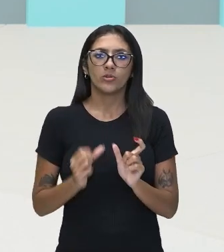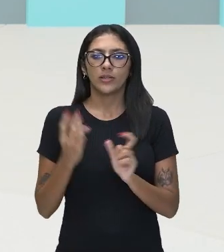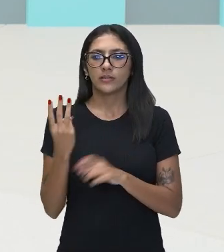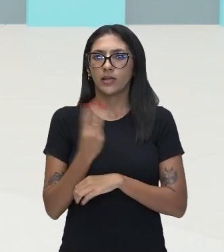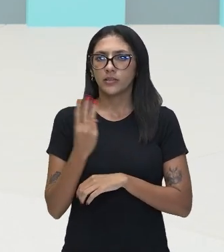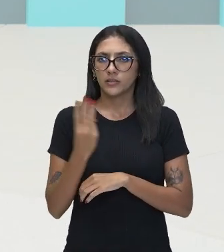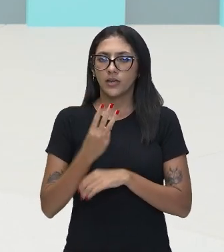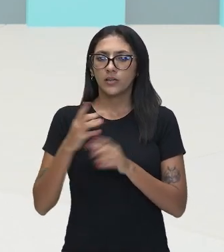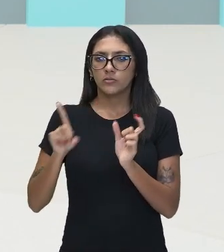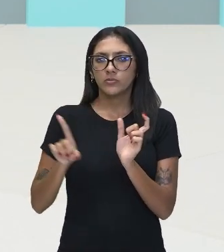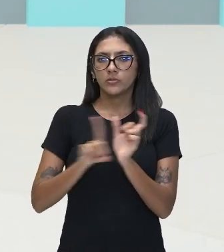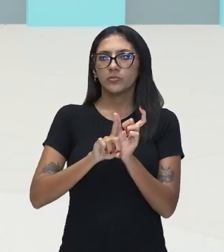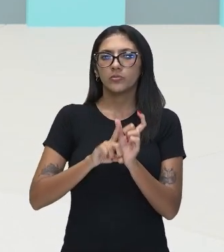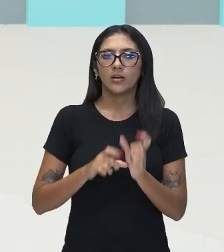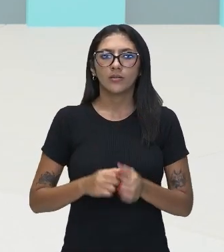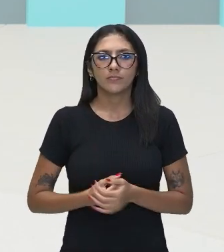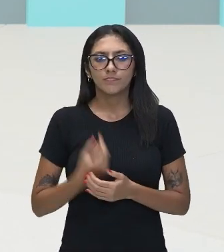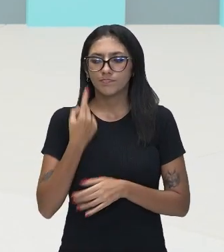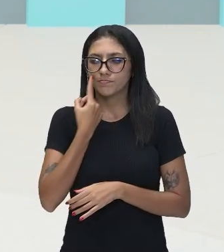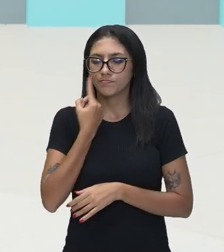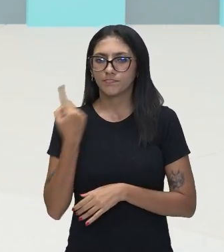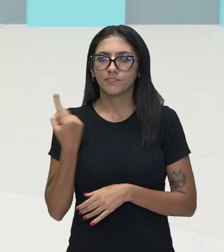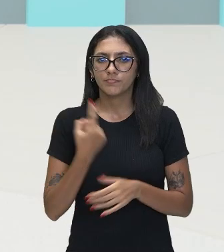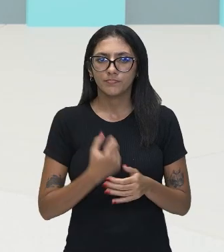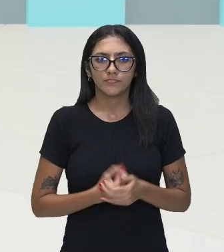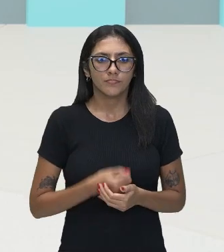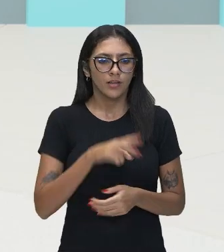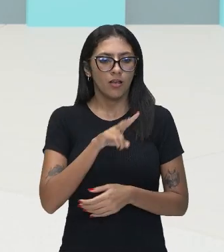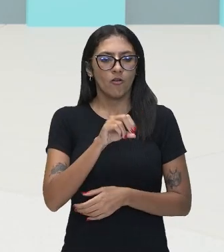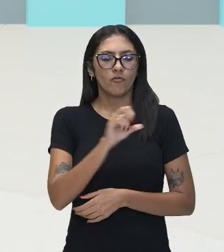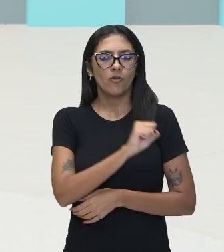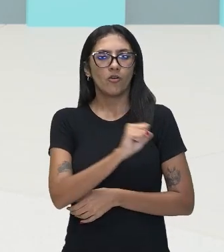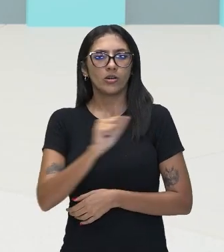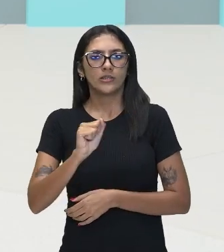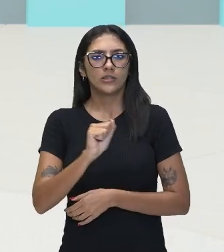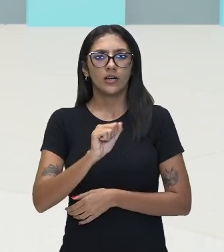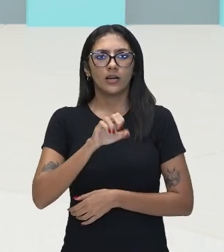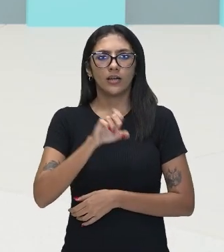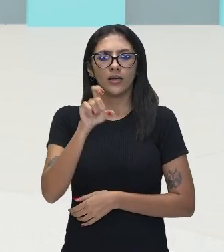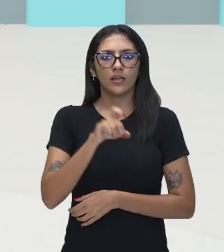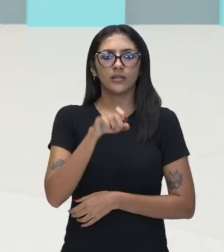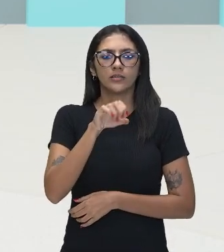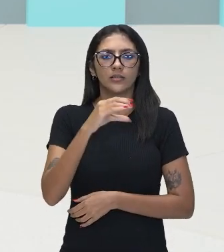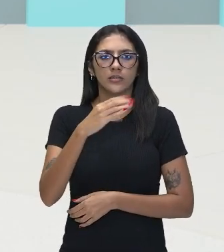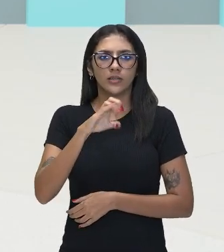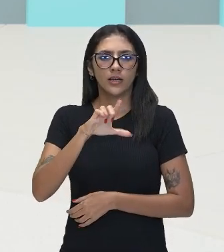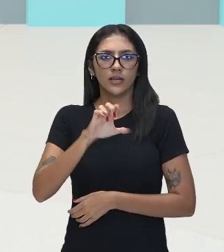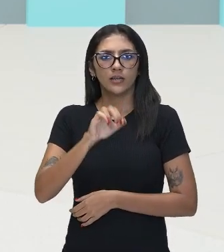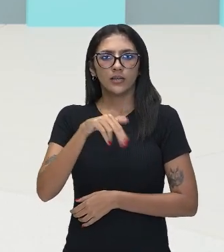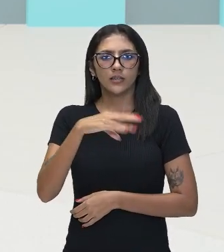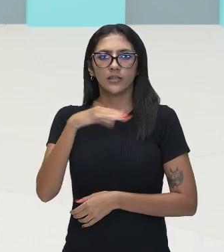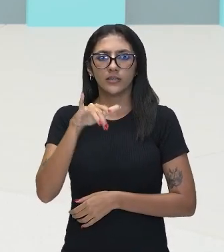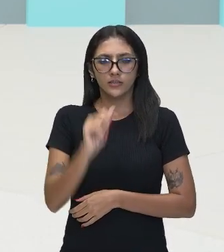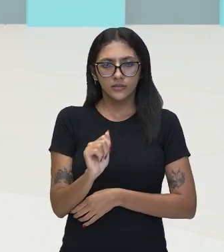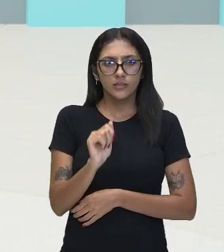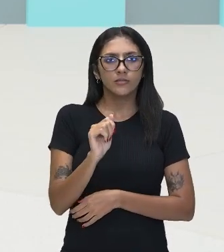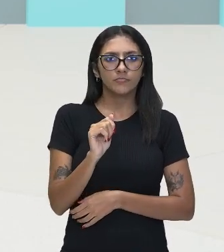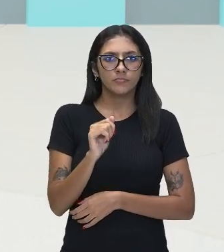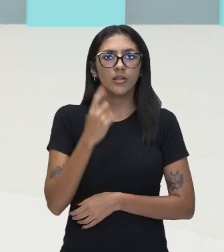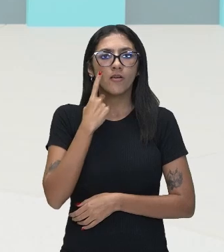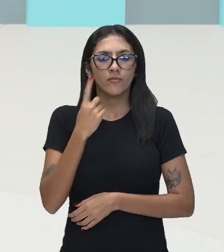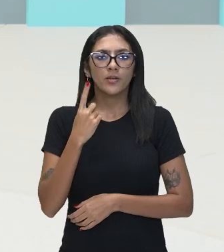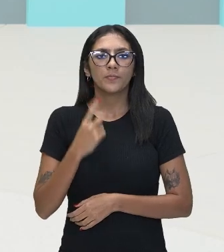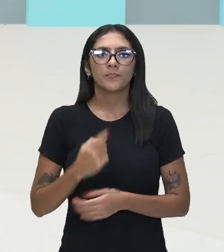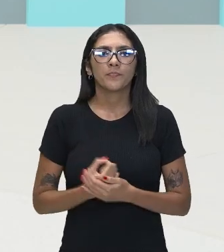singular. Vossa Excelência dará uma entrevista hoje. Veja que o verbo está na